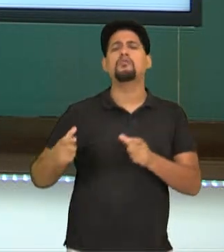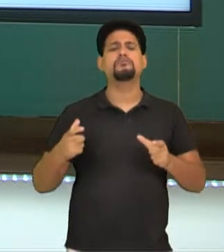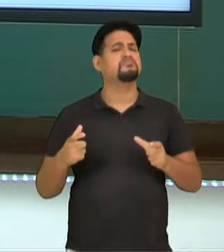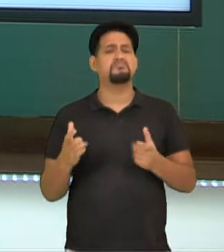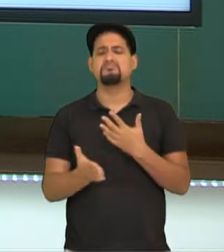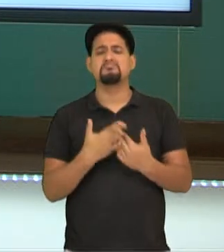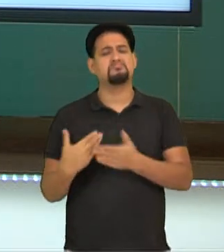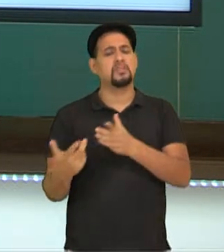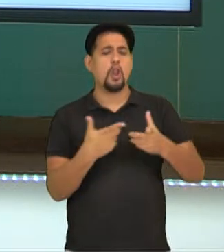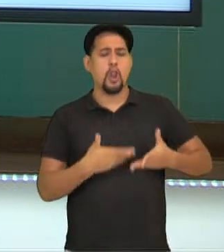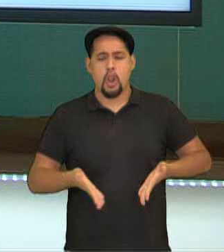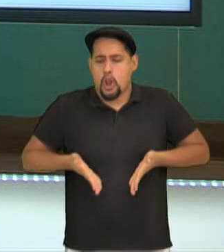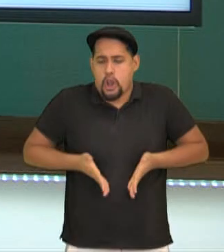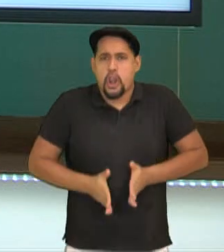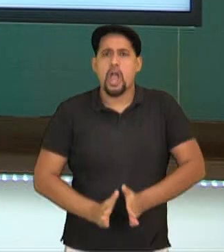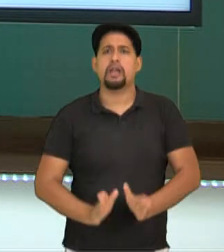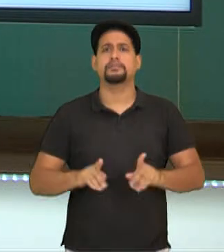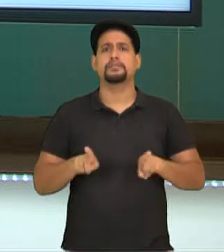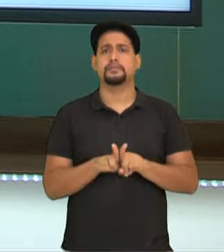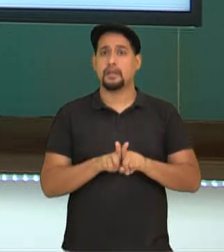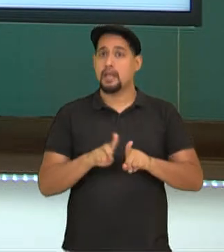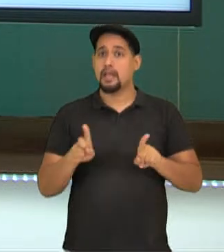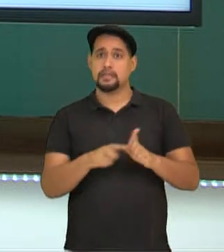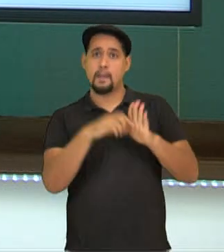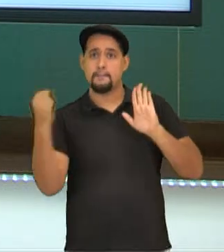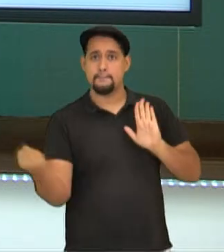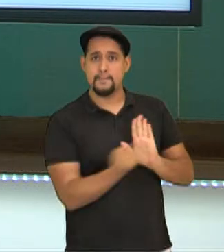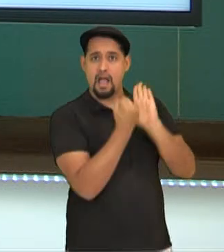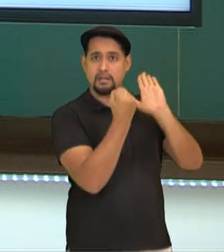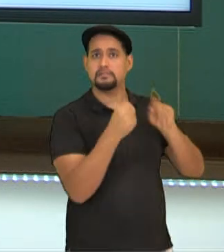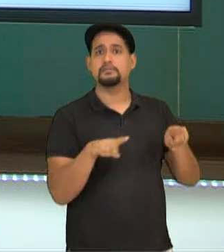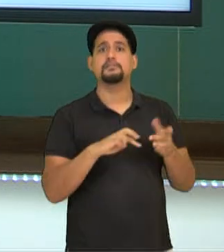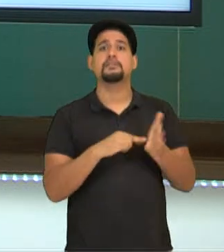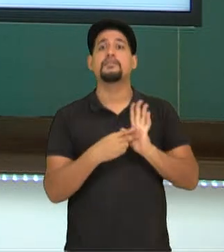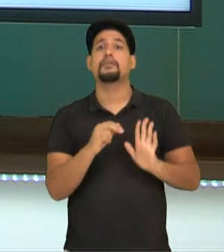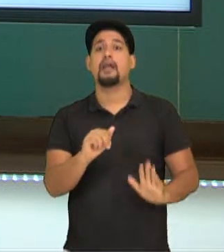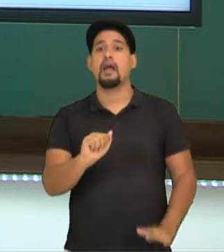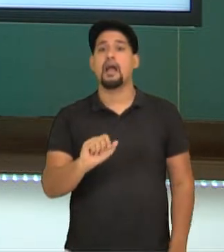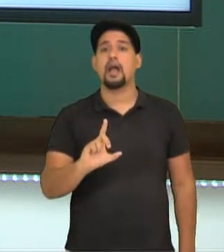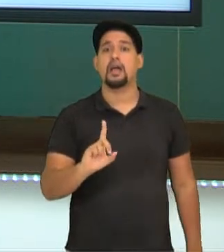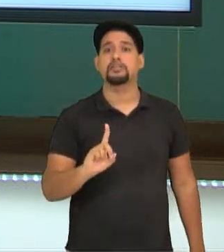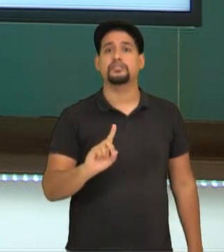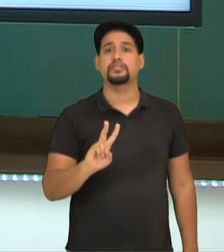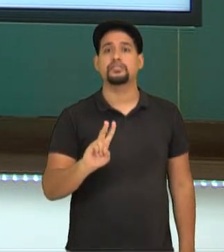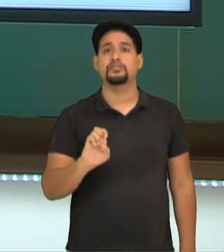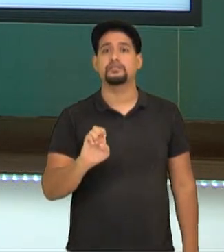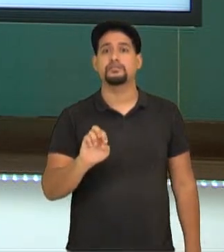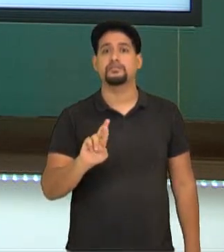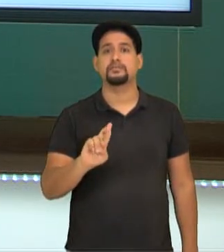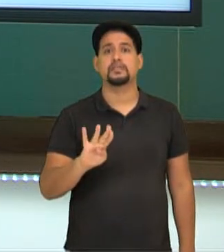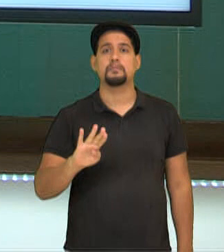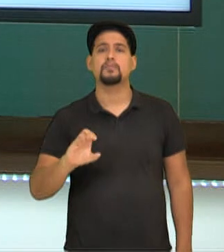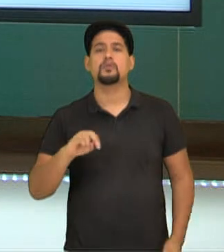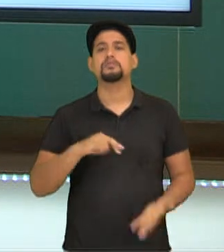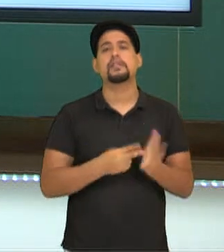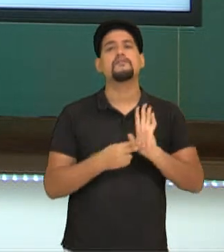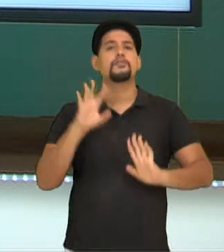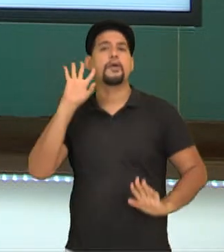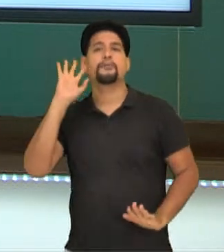ele o nascimento, essa marcação é um advérbio da circunstância